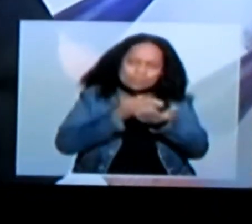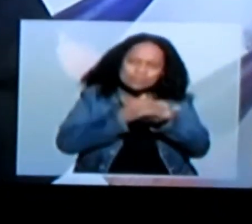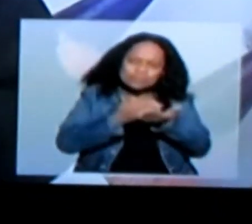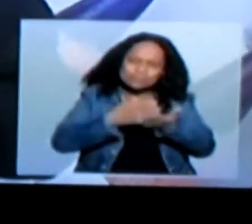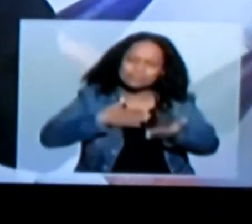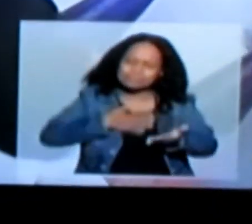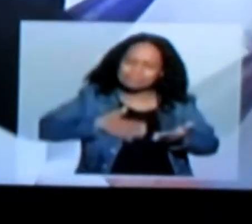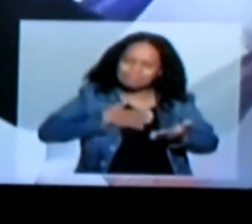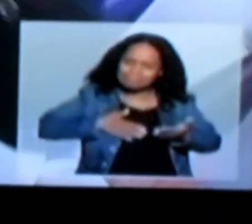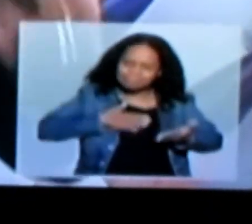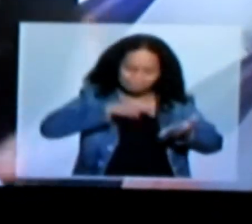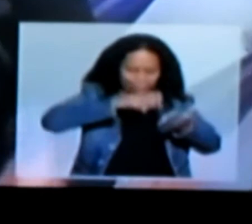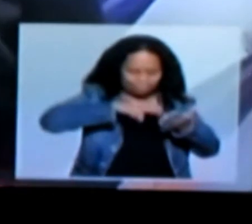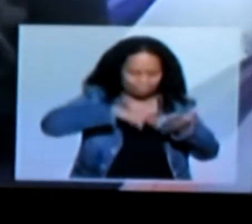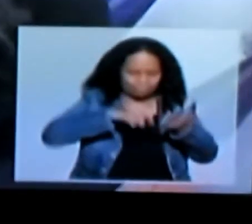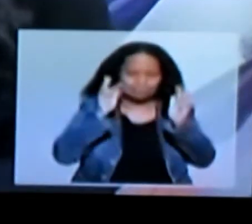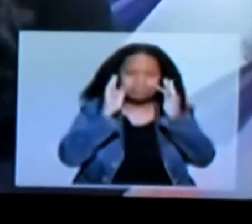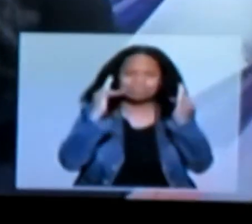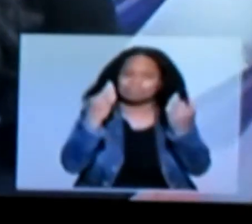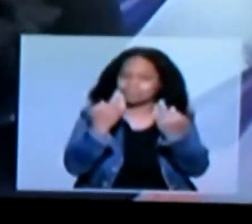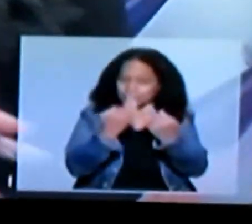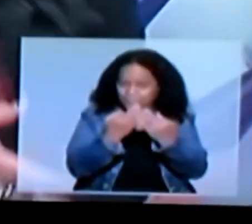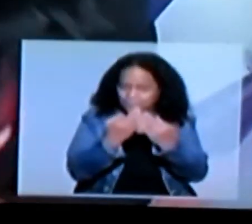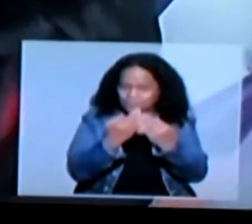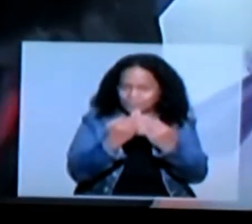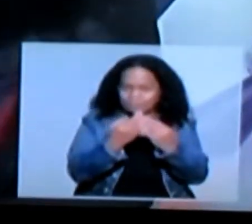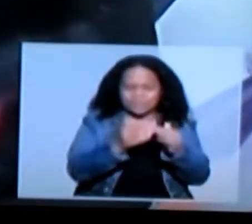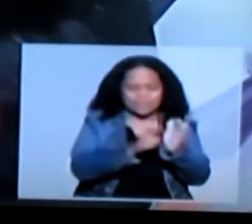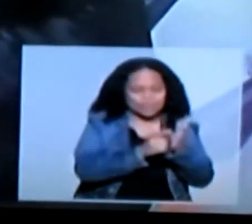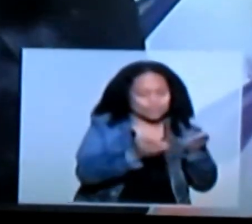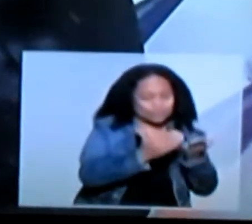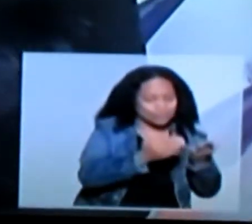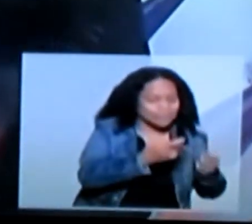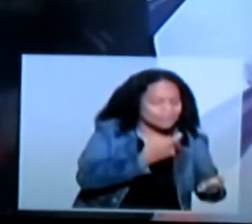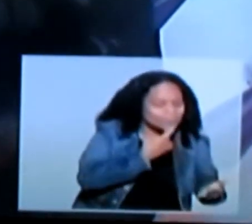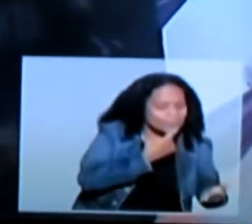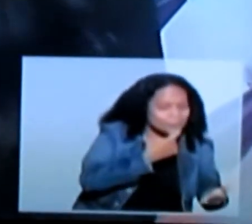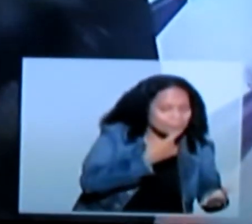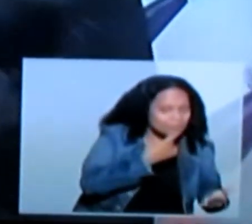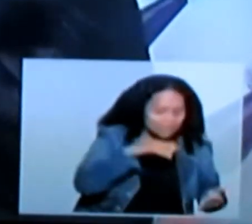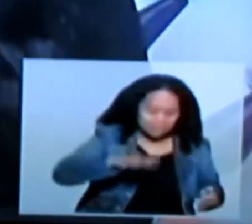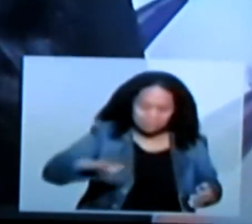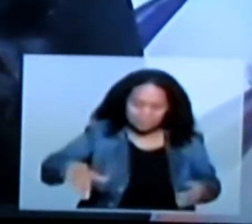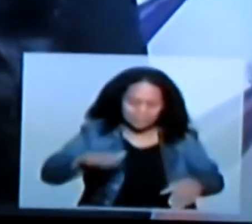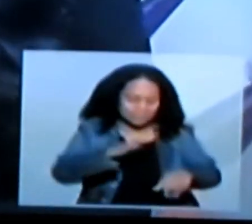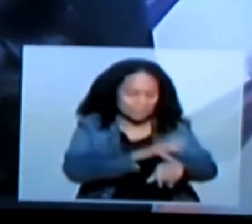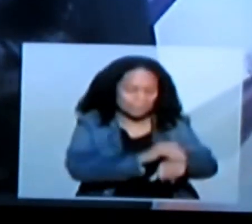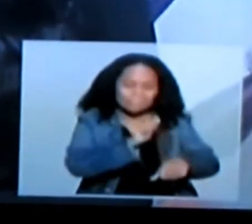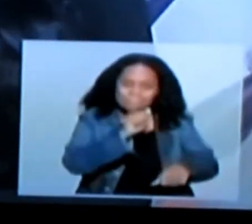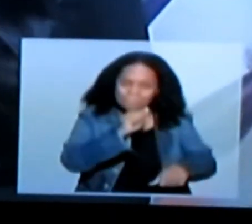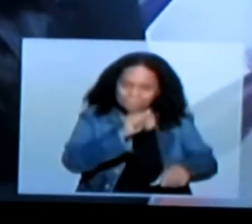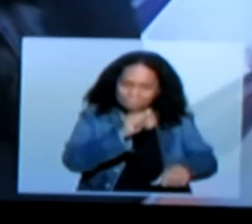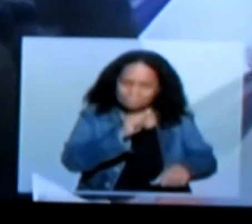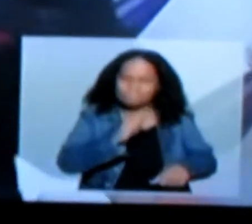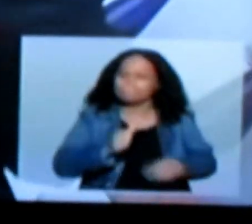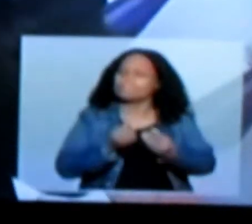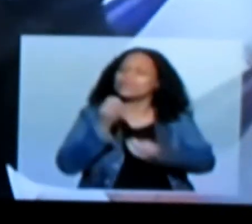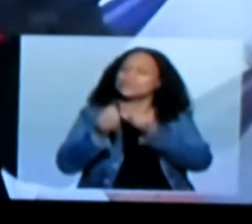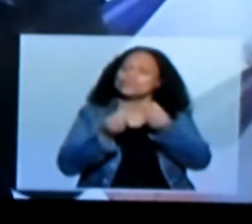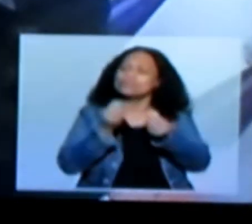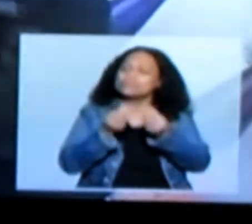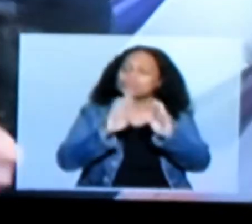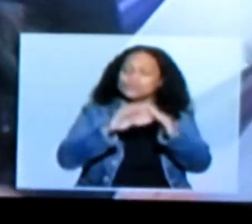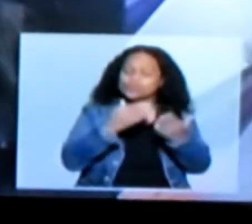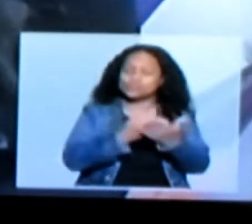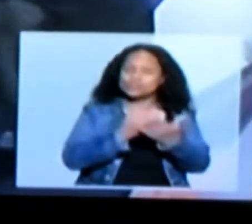começam a gostar de ler, né? Muitas vezes na família, deixando livros próximos pra criança ir lá tocar. Como você esteve isso? Ou foi